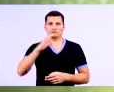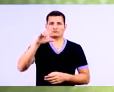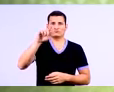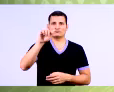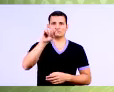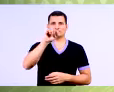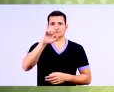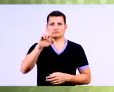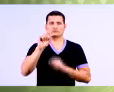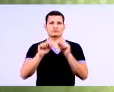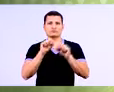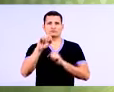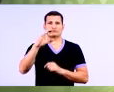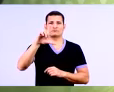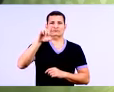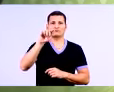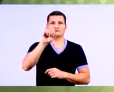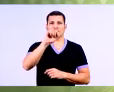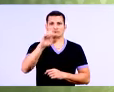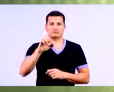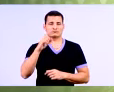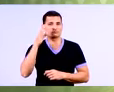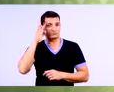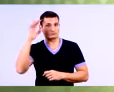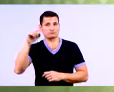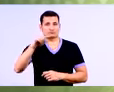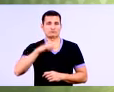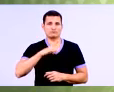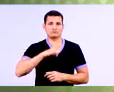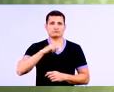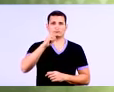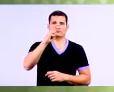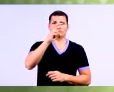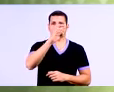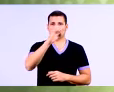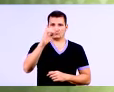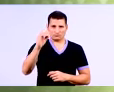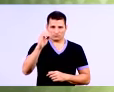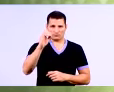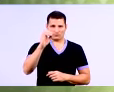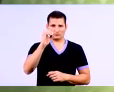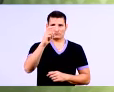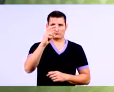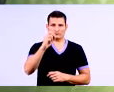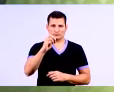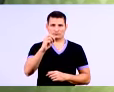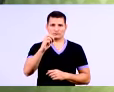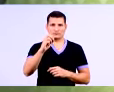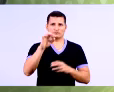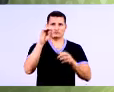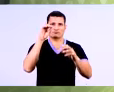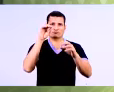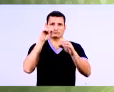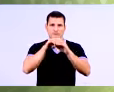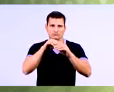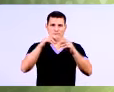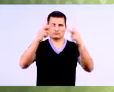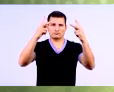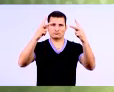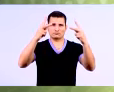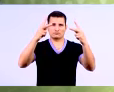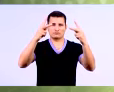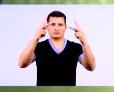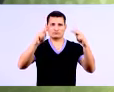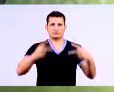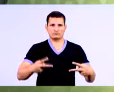O que é uma classe? Imagine que vocês têm 50 campos dentro de um formulário. Vocês não terão, ou não faz sentido